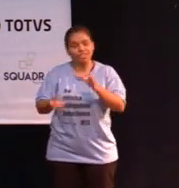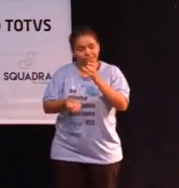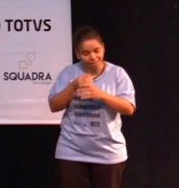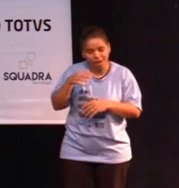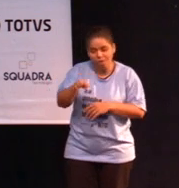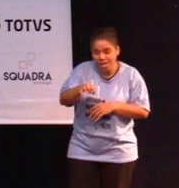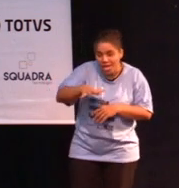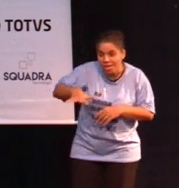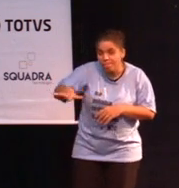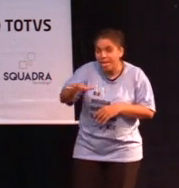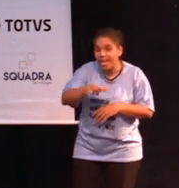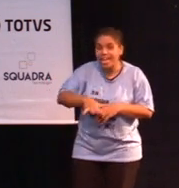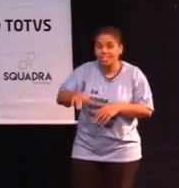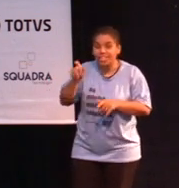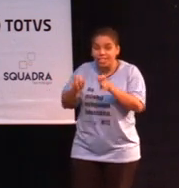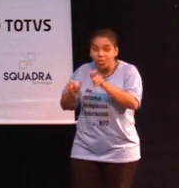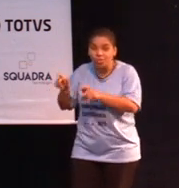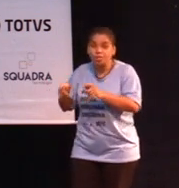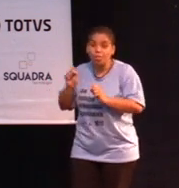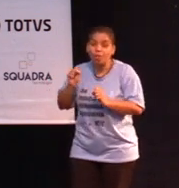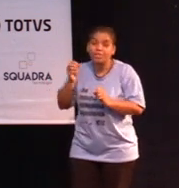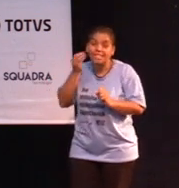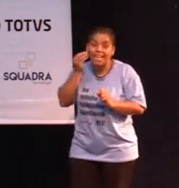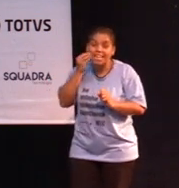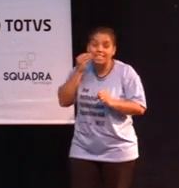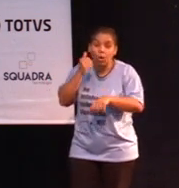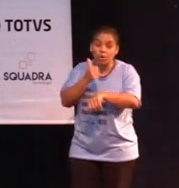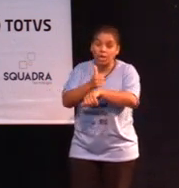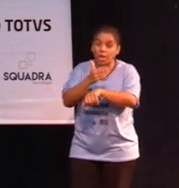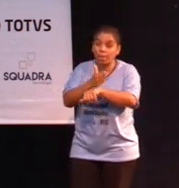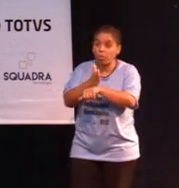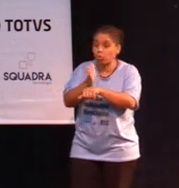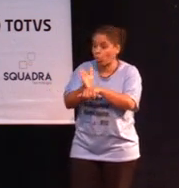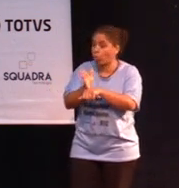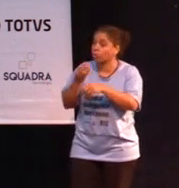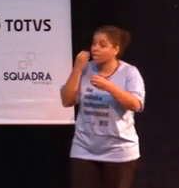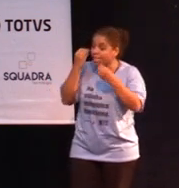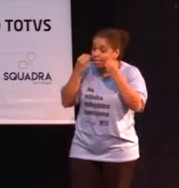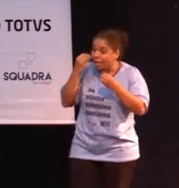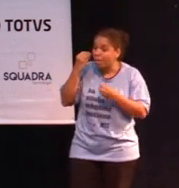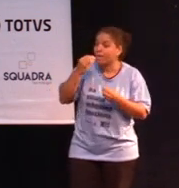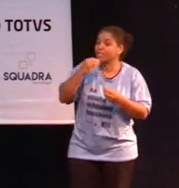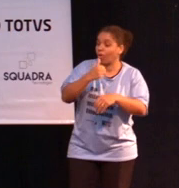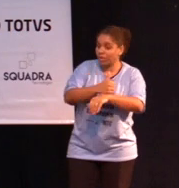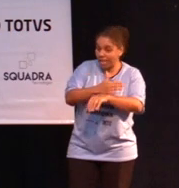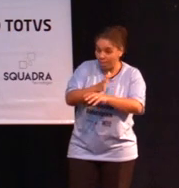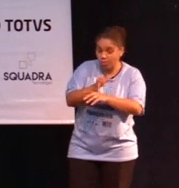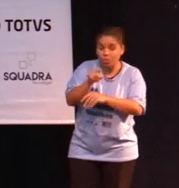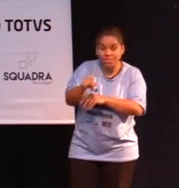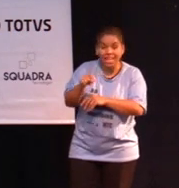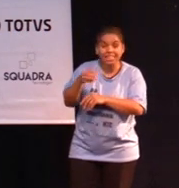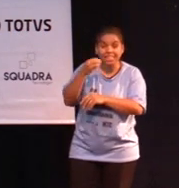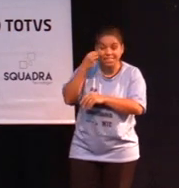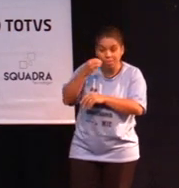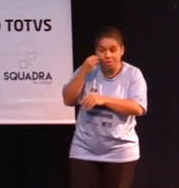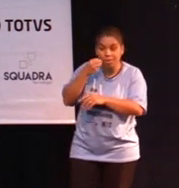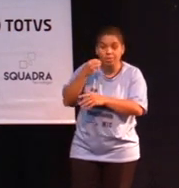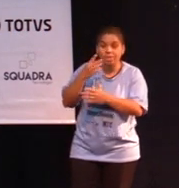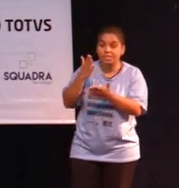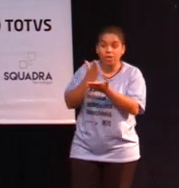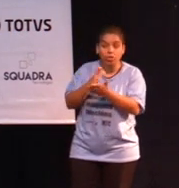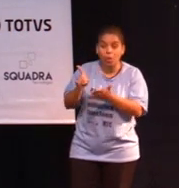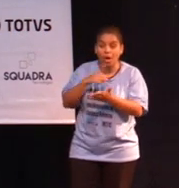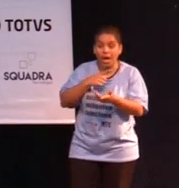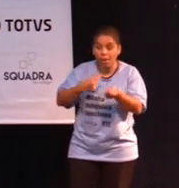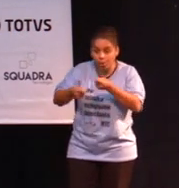que as pessoas possam testar o tempo posso vai experimentar o tempo todo e que essa experimentação não acaba com o ego